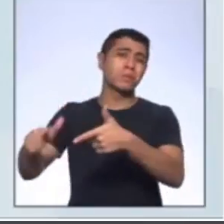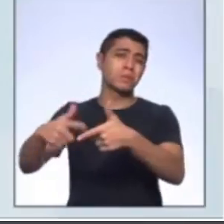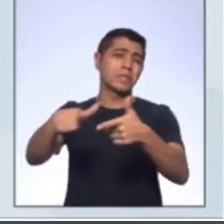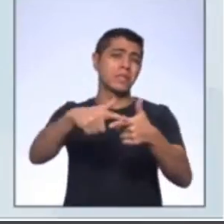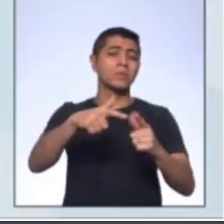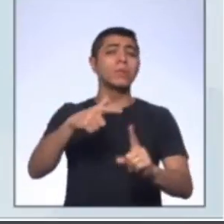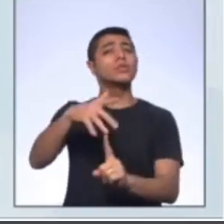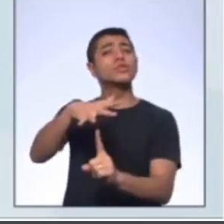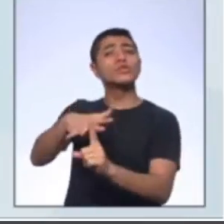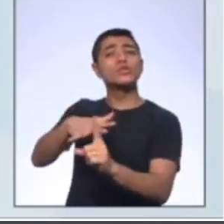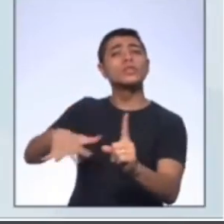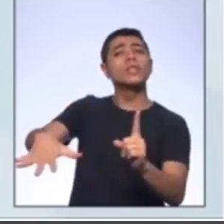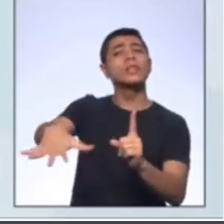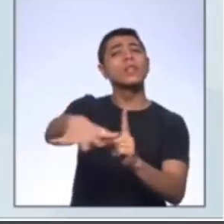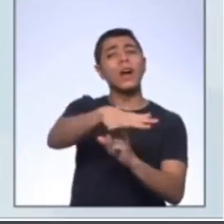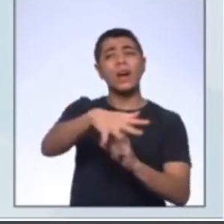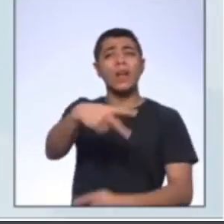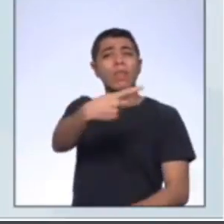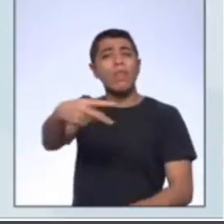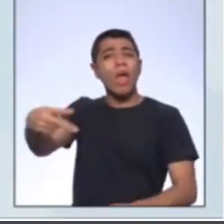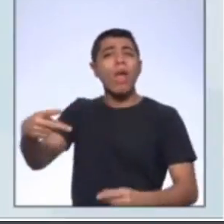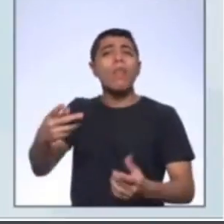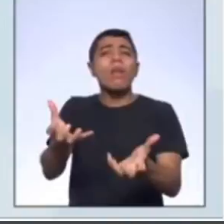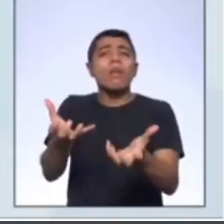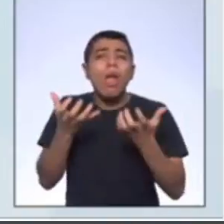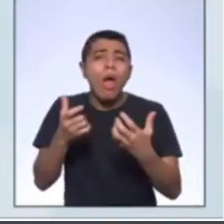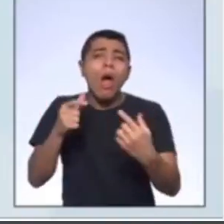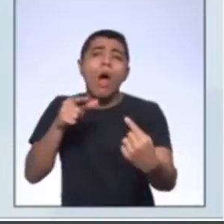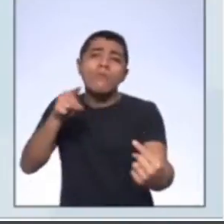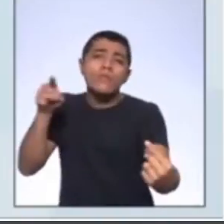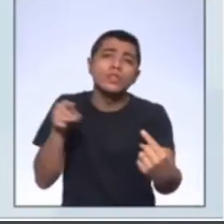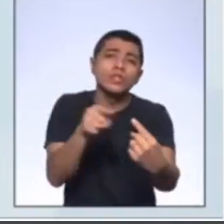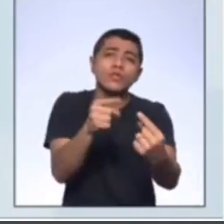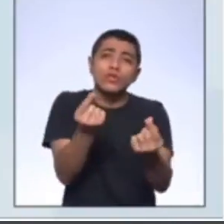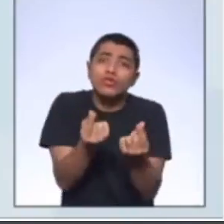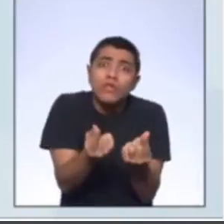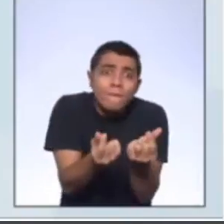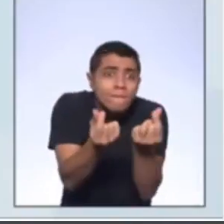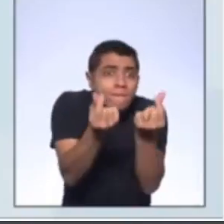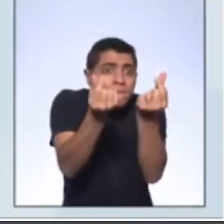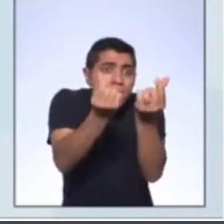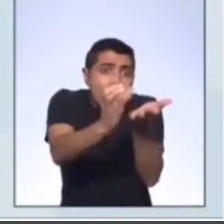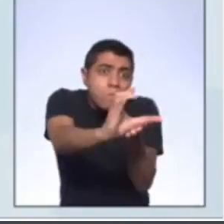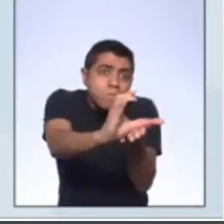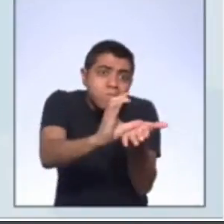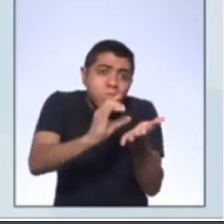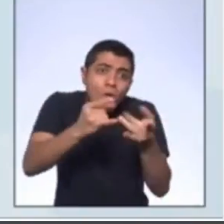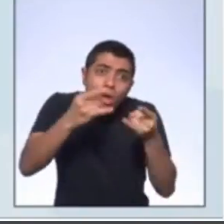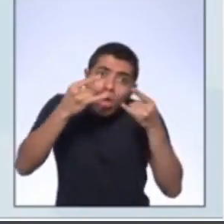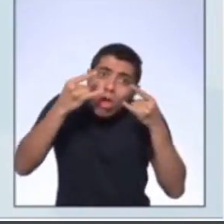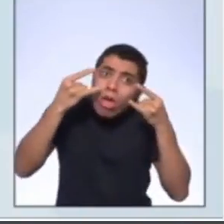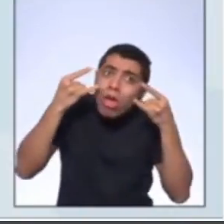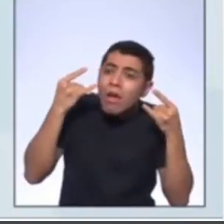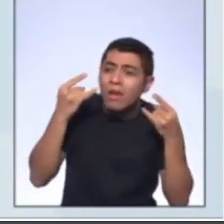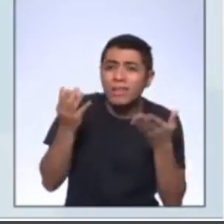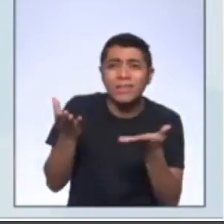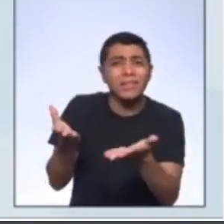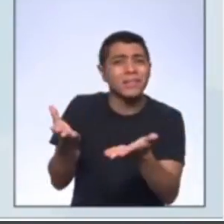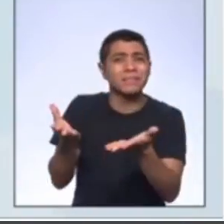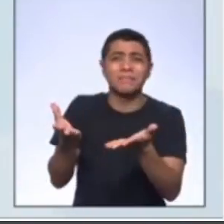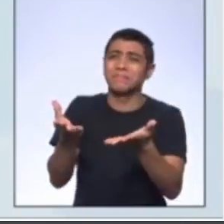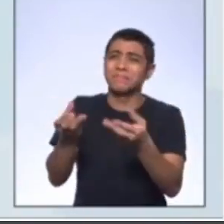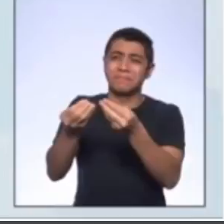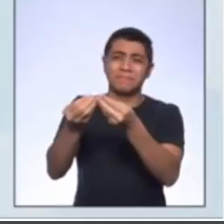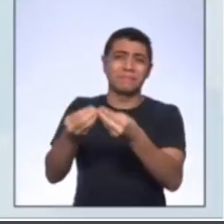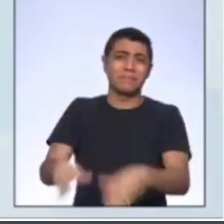de uma sociedade onde o lucro era o principal objetivo em detrimento aos valores o mundo era retratado em